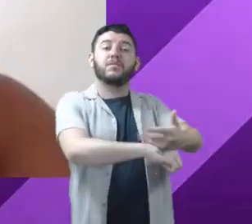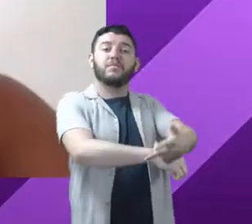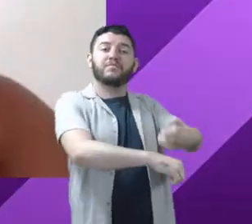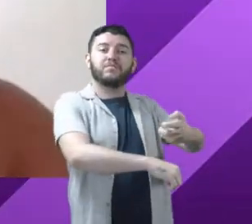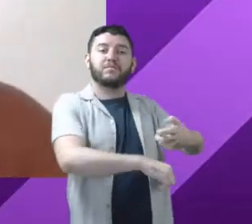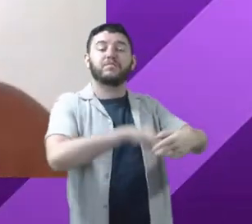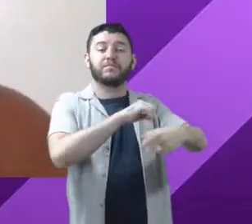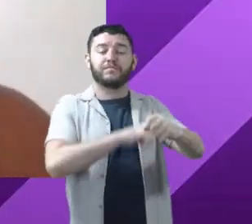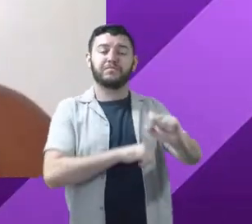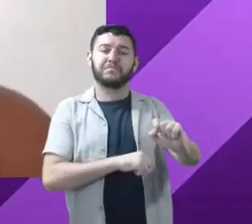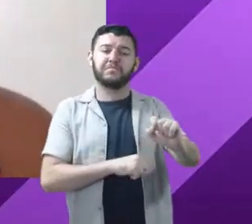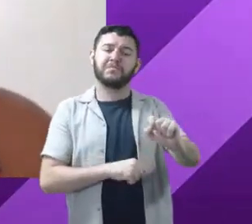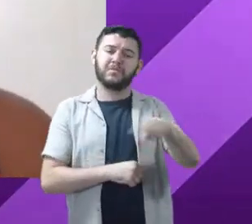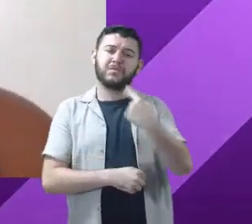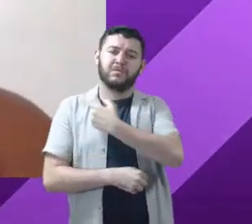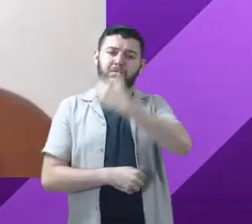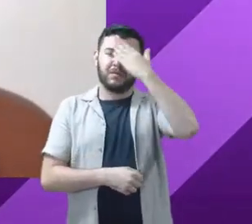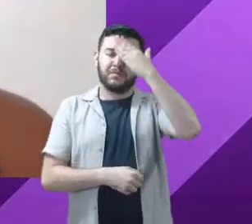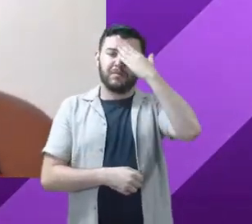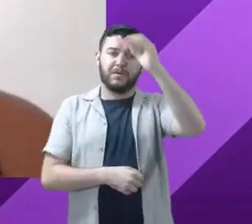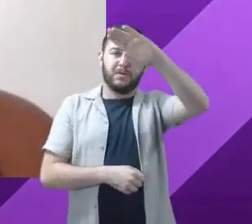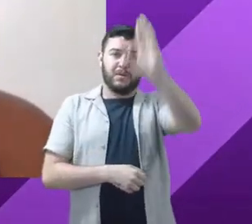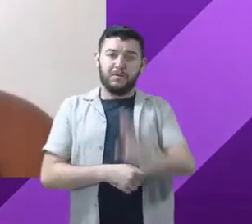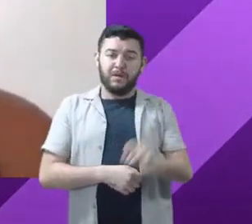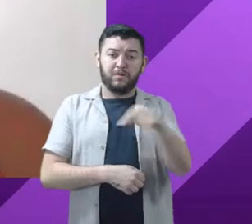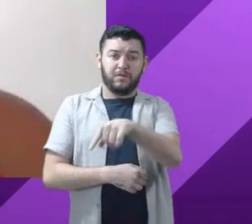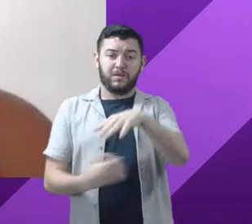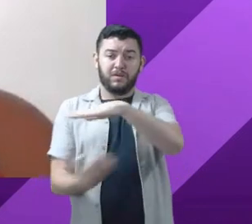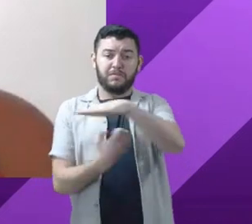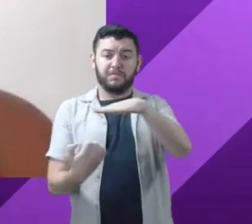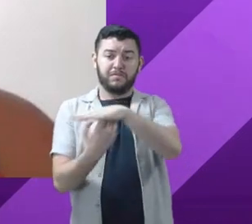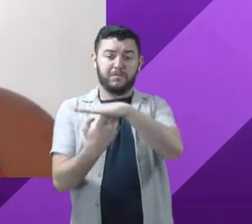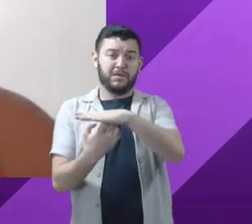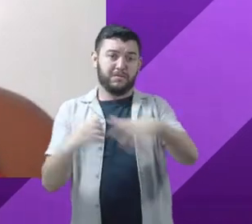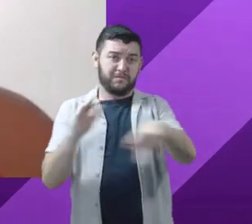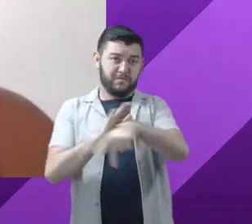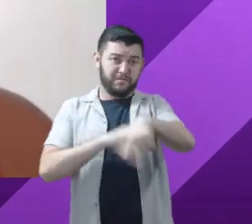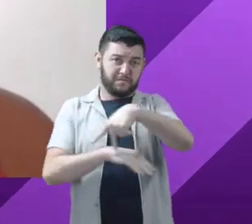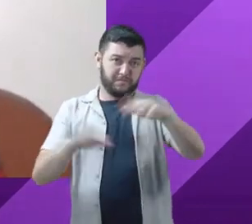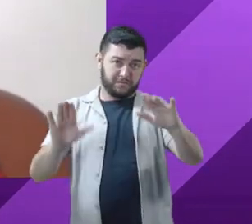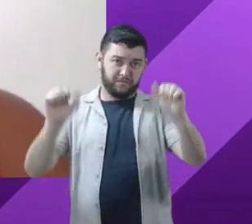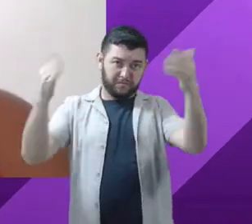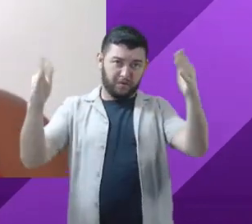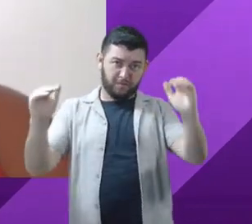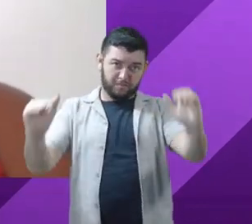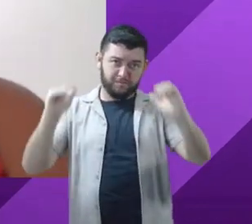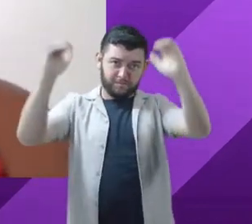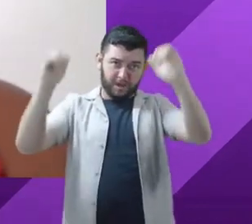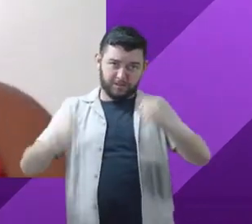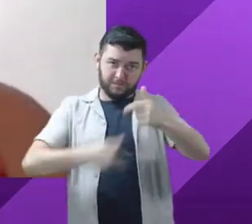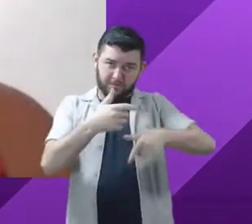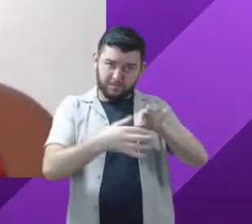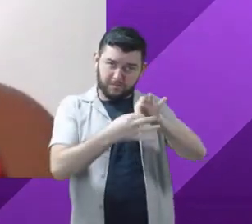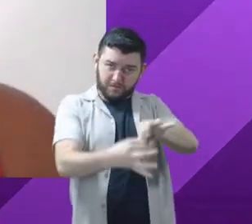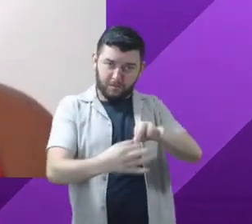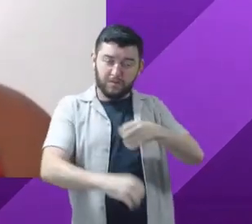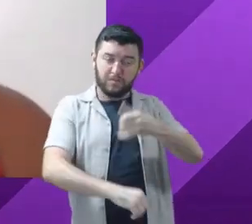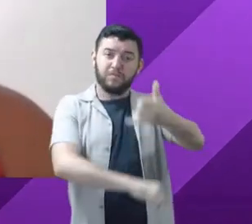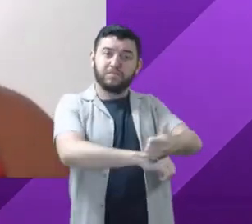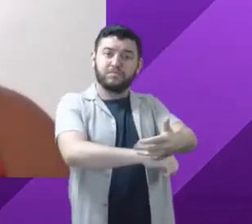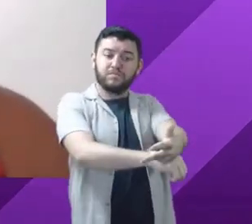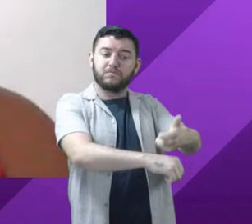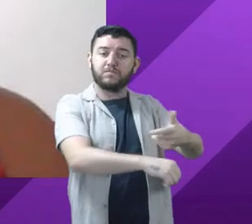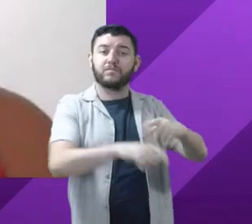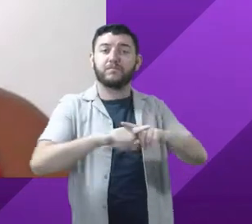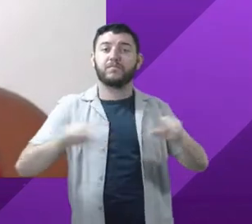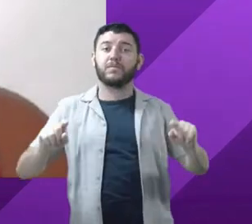das maiores, na verdade, é uma grande corporação internacional que lida com mineração. A Salgema, ela atua aqui